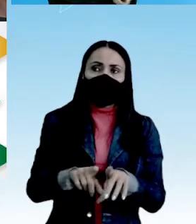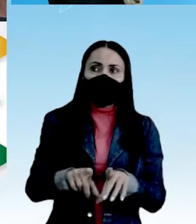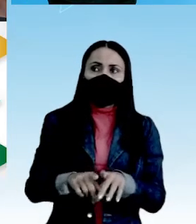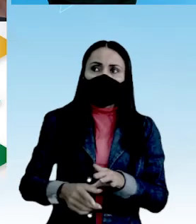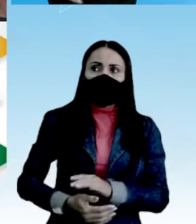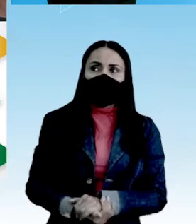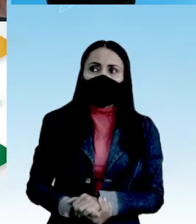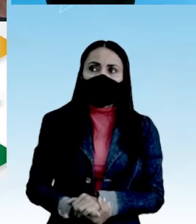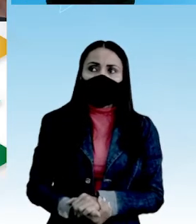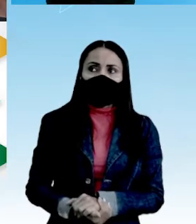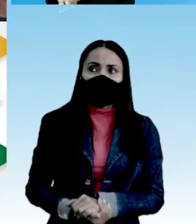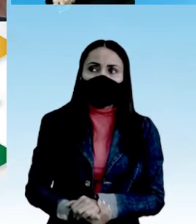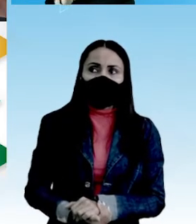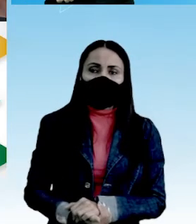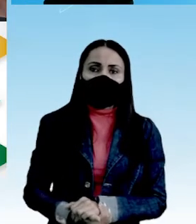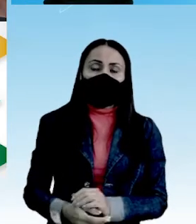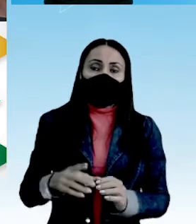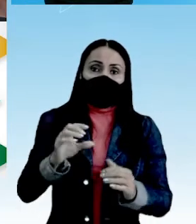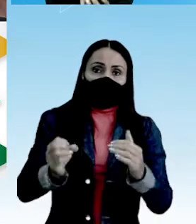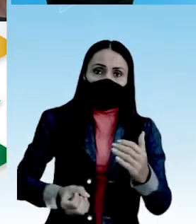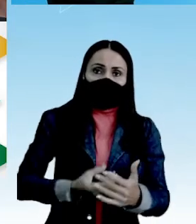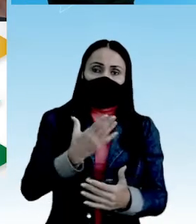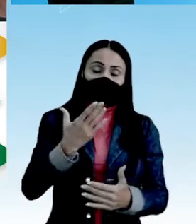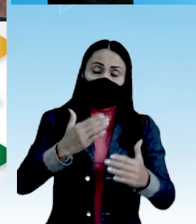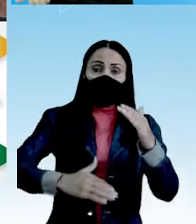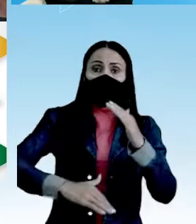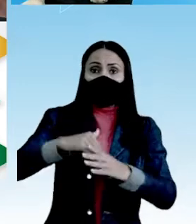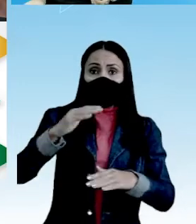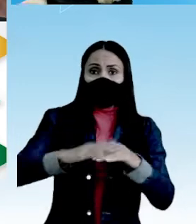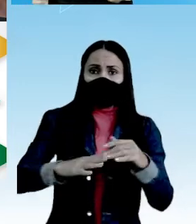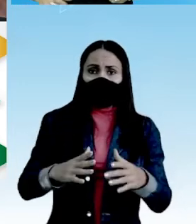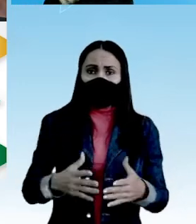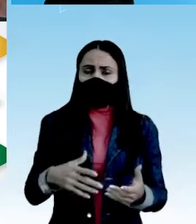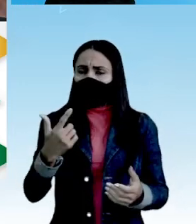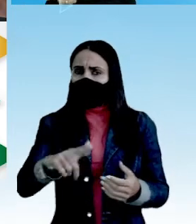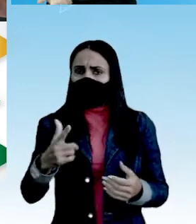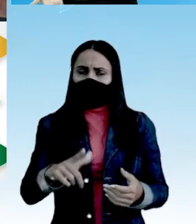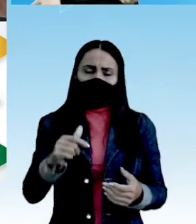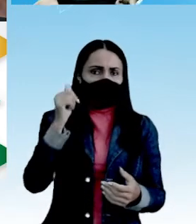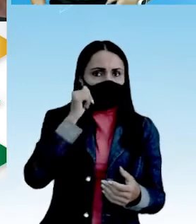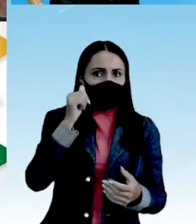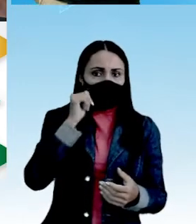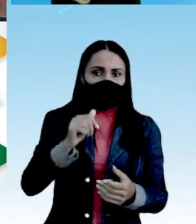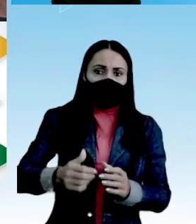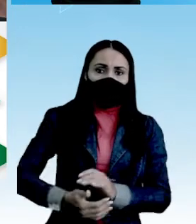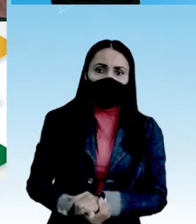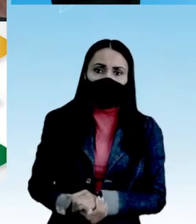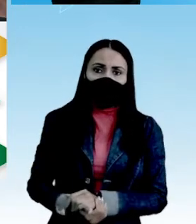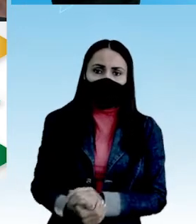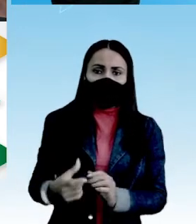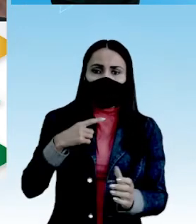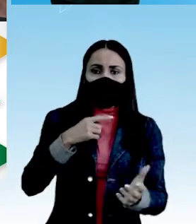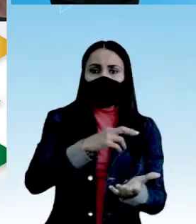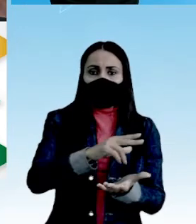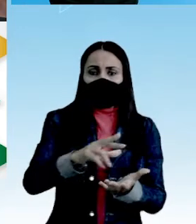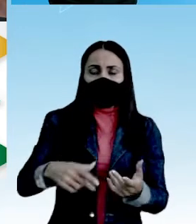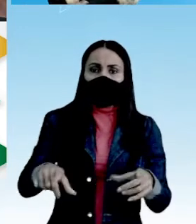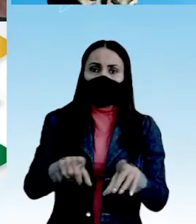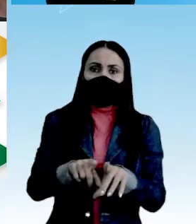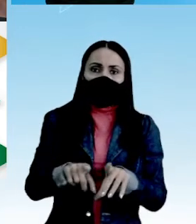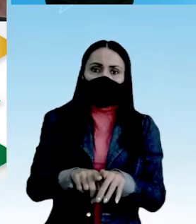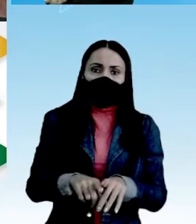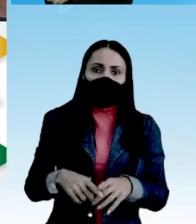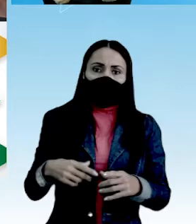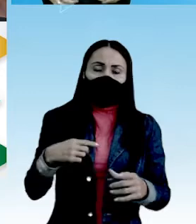até criar, né, a profissão que nem existia para a mulher, né? Então ela foi pioneira muito nisso, e temos muitas outras que elas acabaram